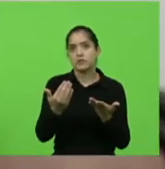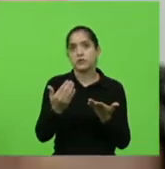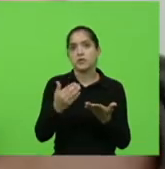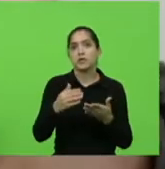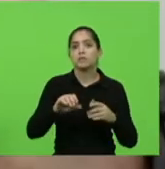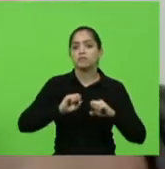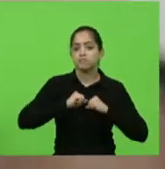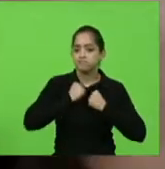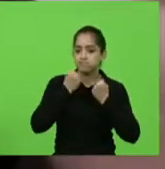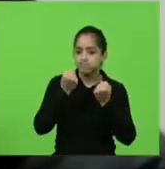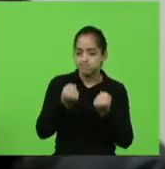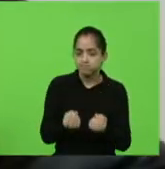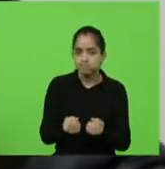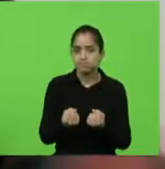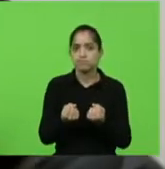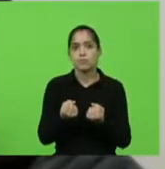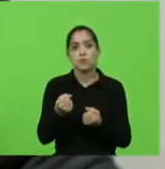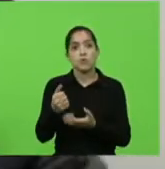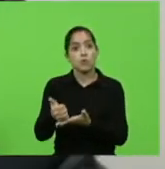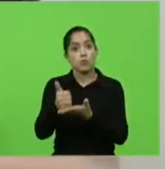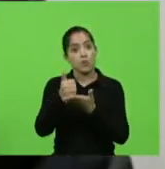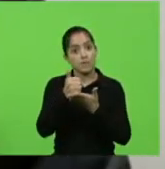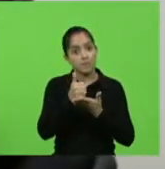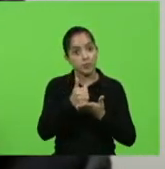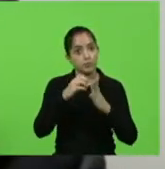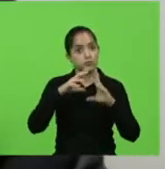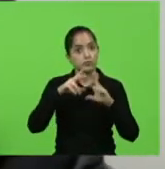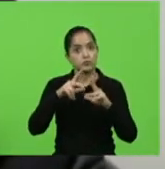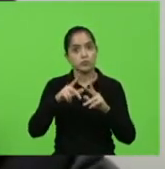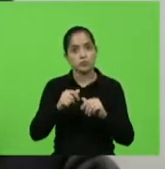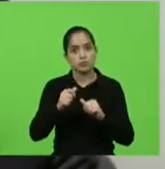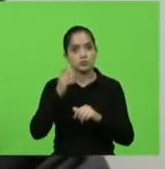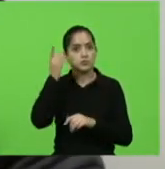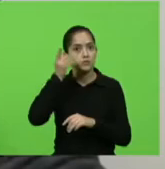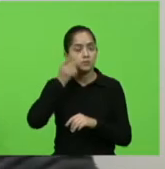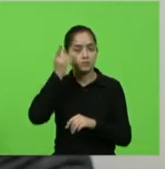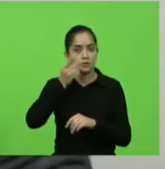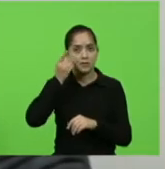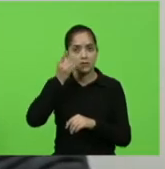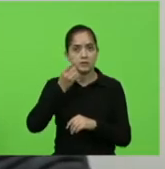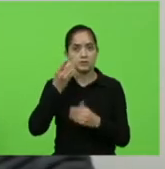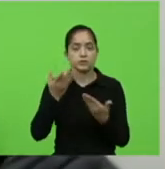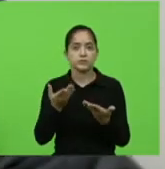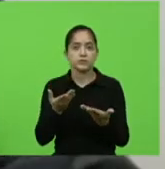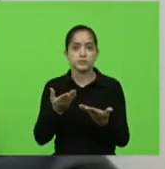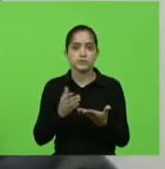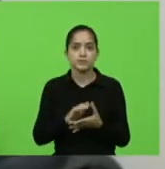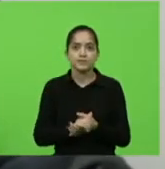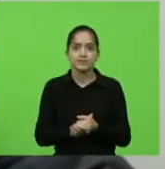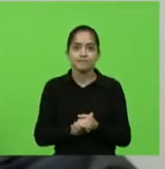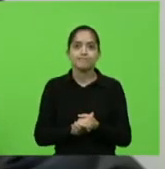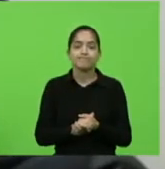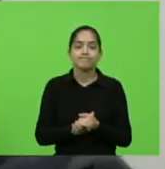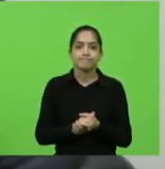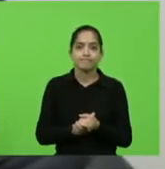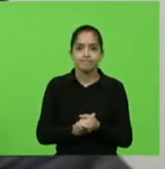empenho, o apoio de todos os parlamentares, né, diante da